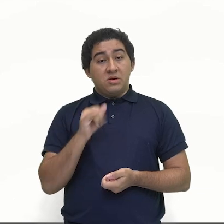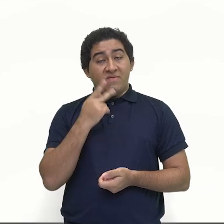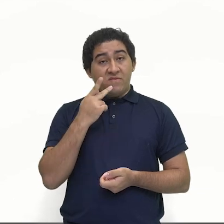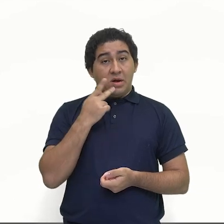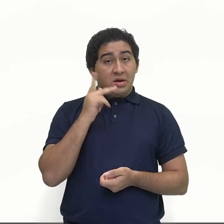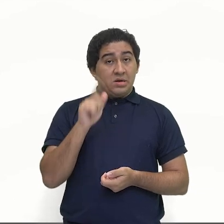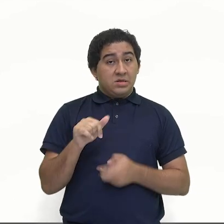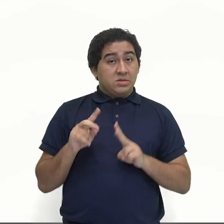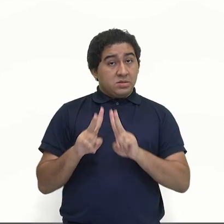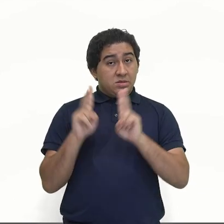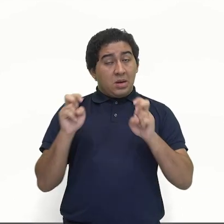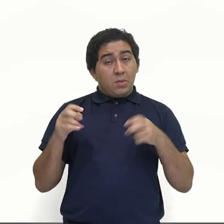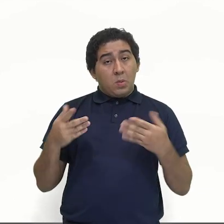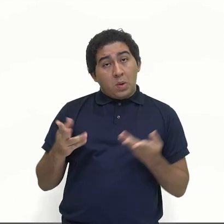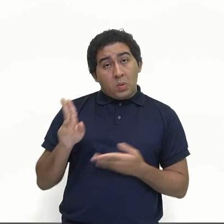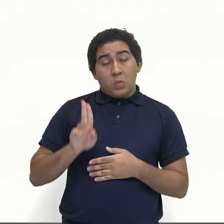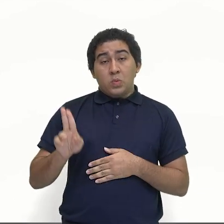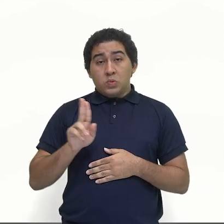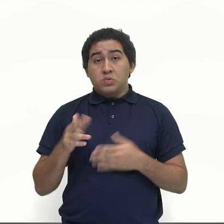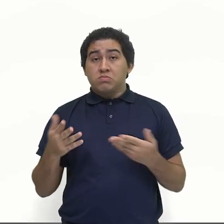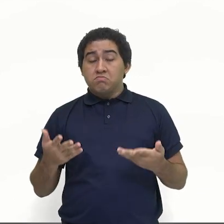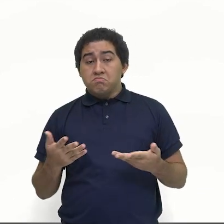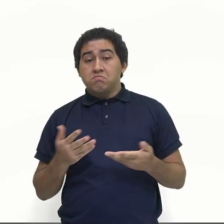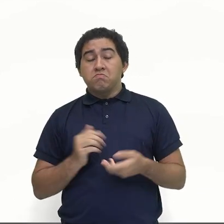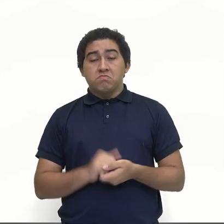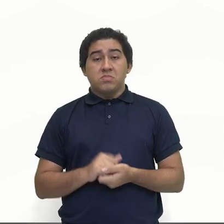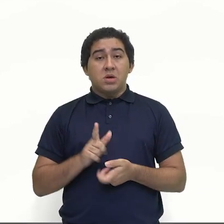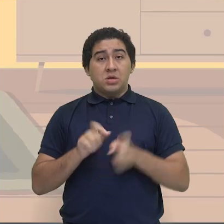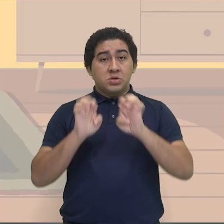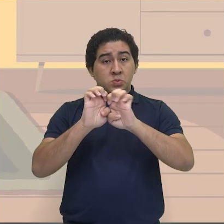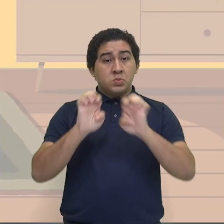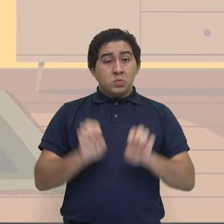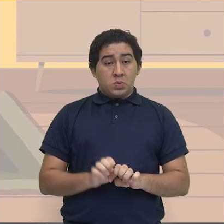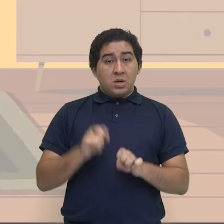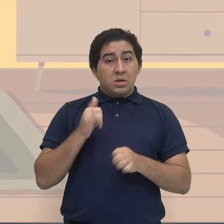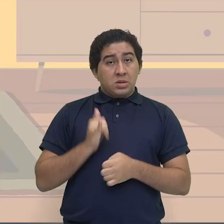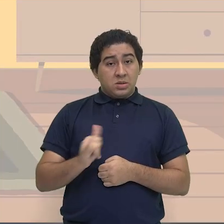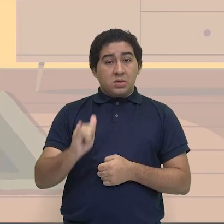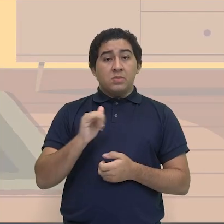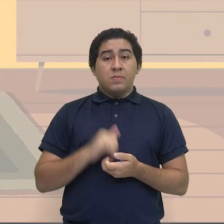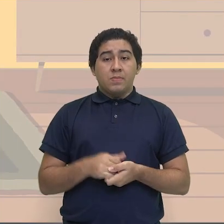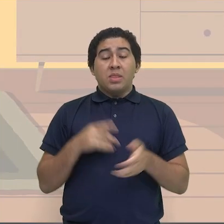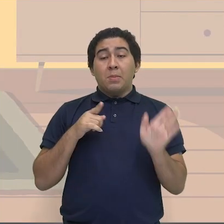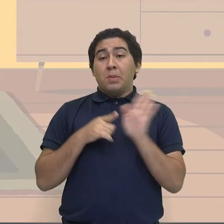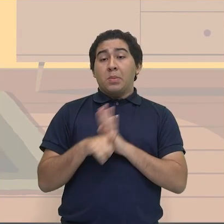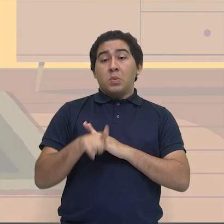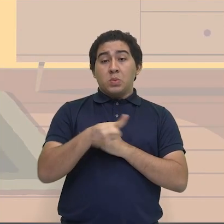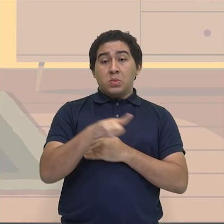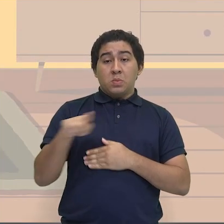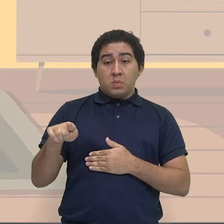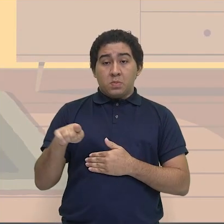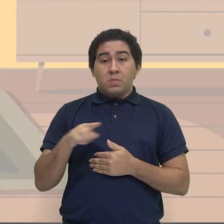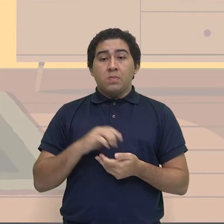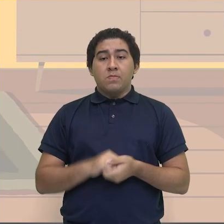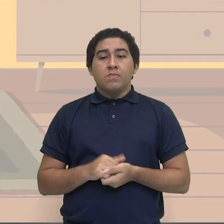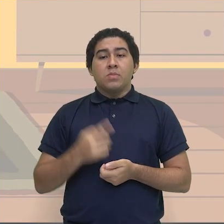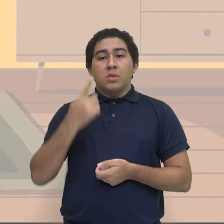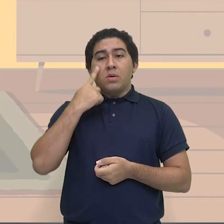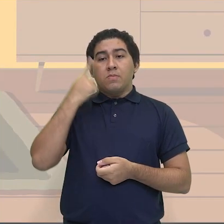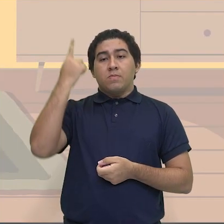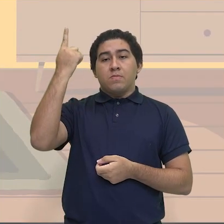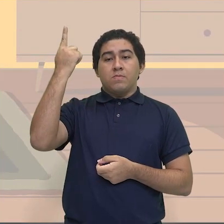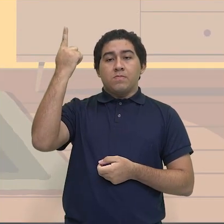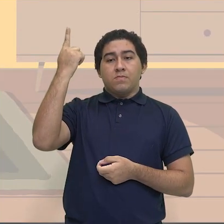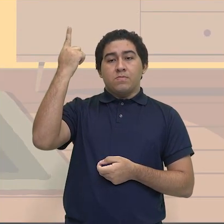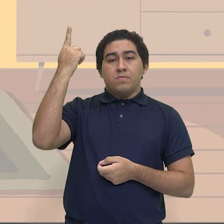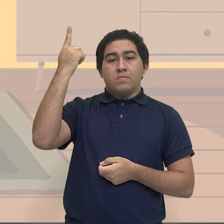para que servem os circuitos elétricos? Eu faço essa pergunta para ti. Olha só, estamos novamente aqui na